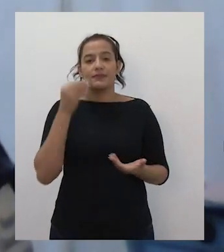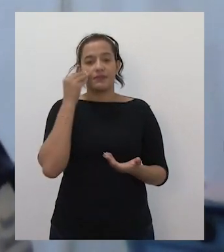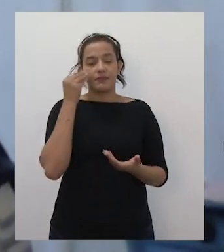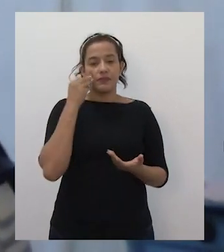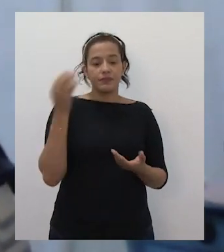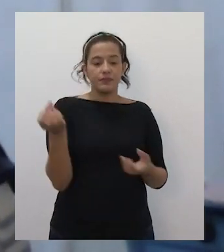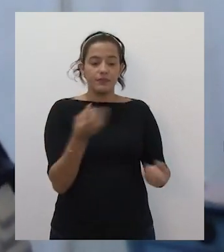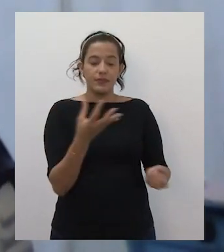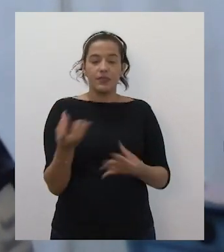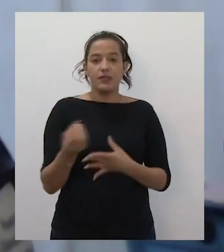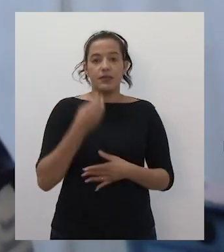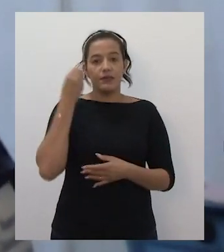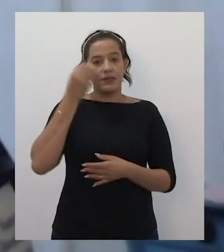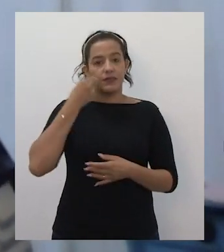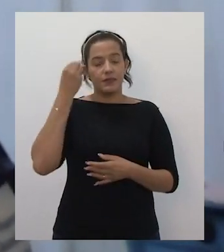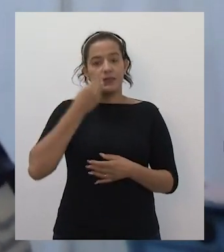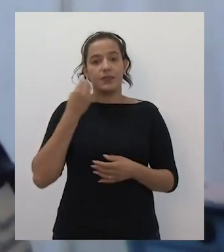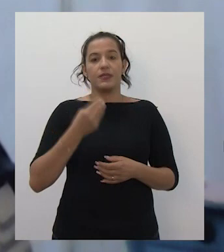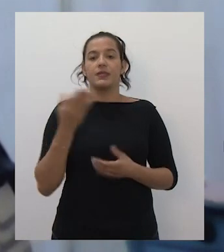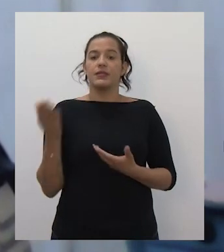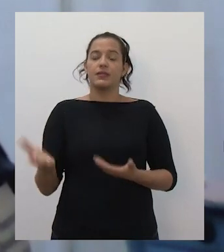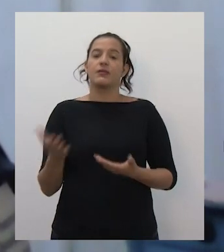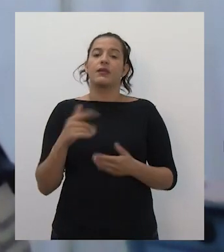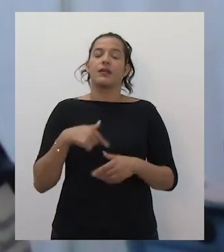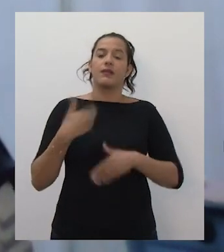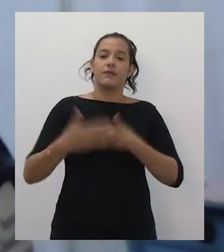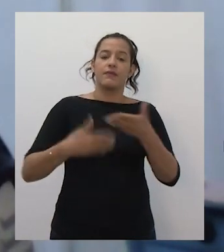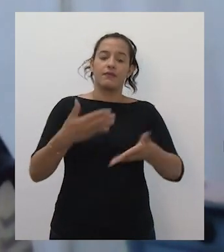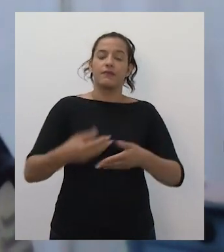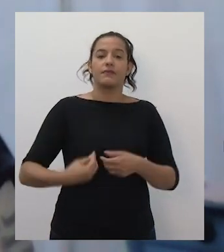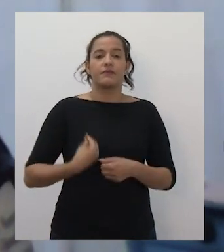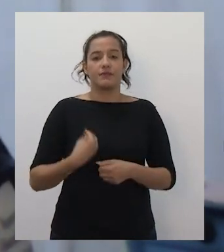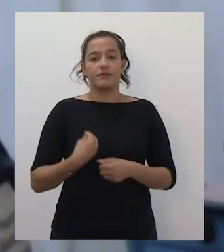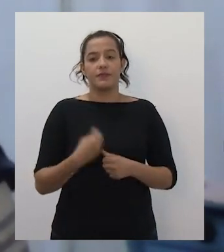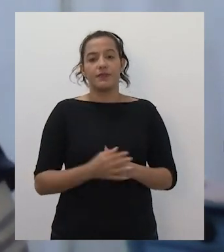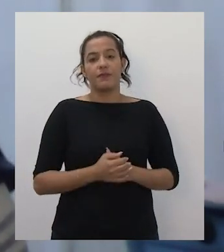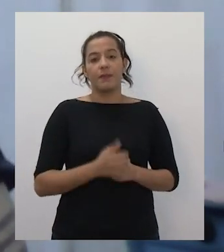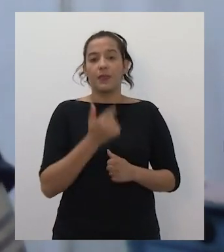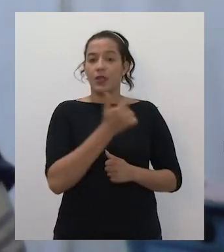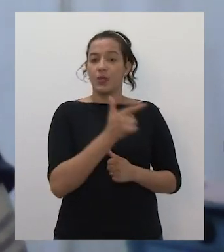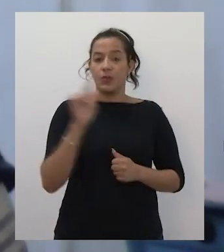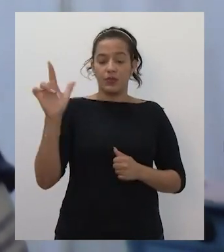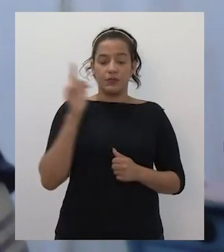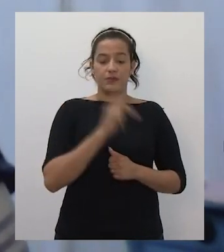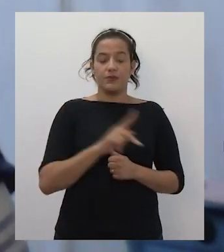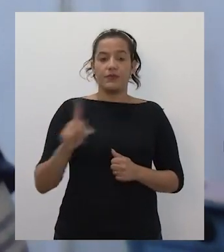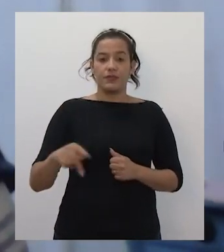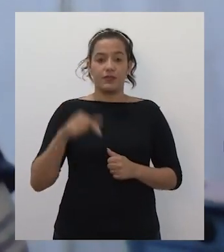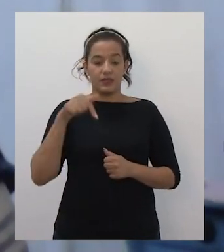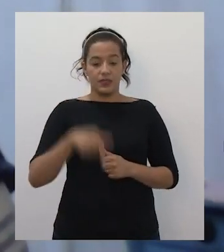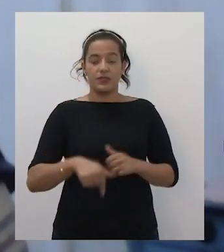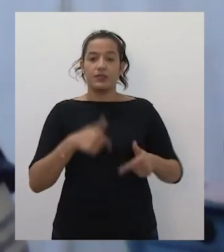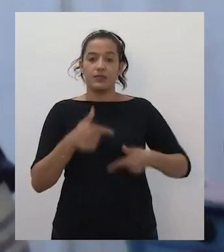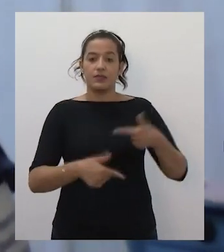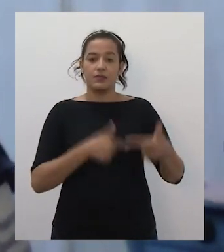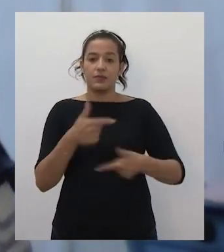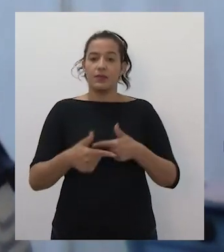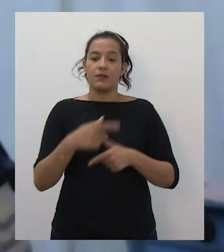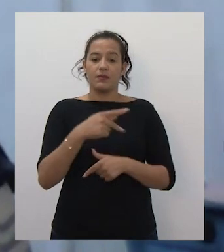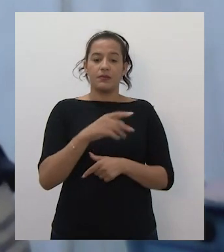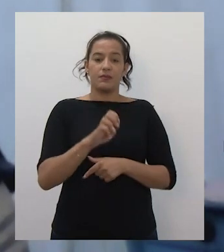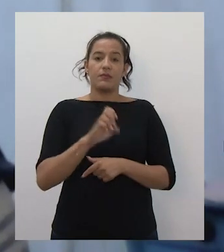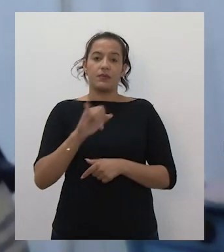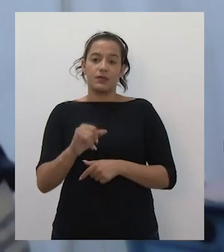novas experiências, né, que a professora Graziella vai vivenciando. Também outra professora que começou esse ano a trabalhar em escola PEI, portanto,